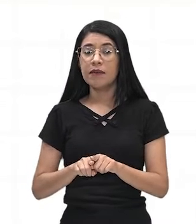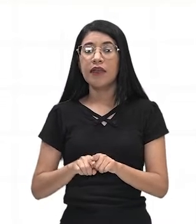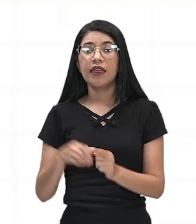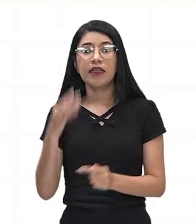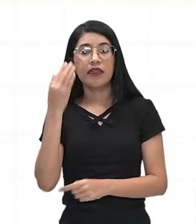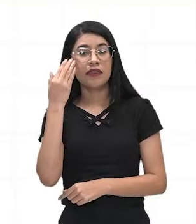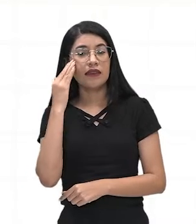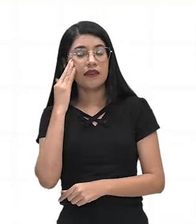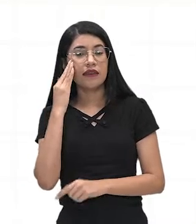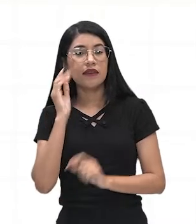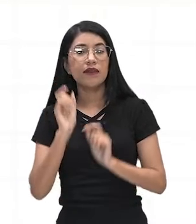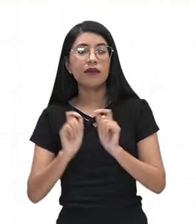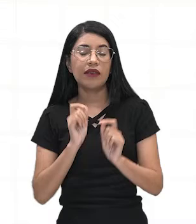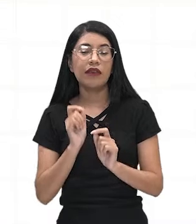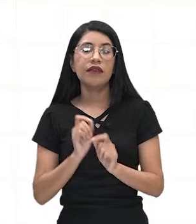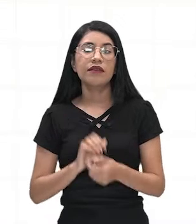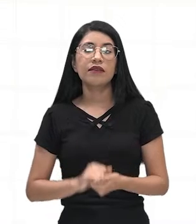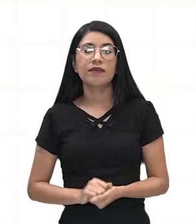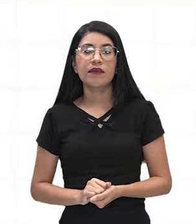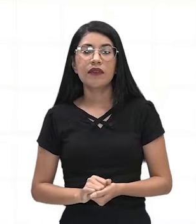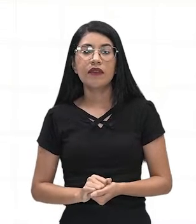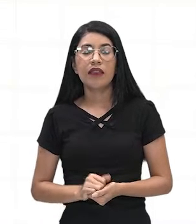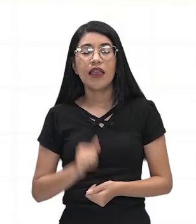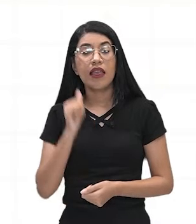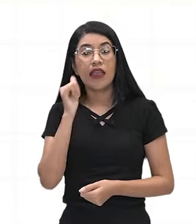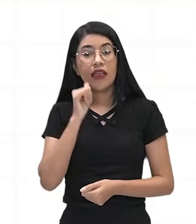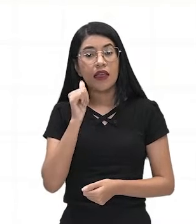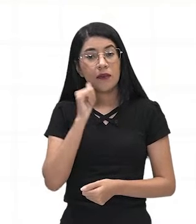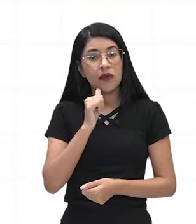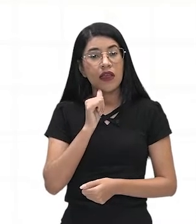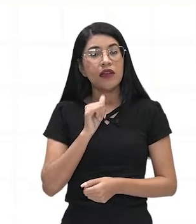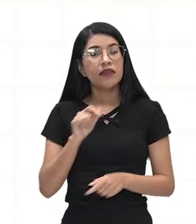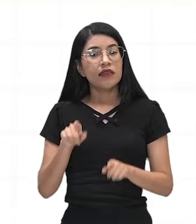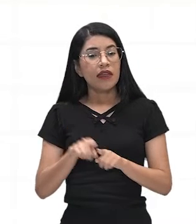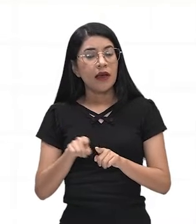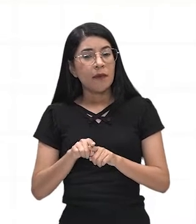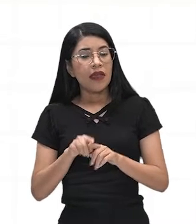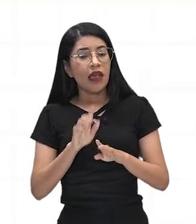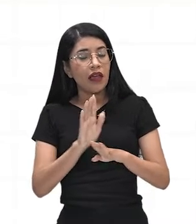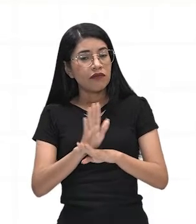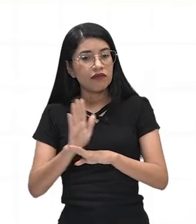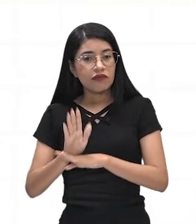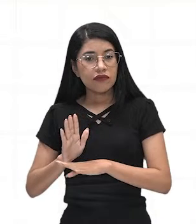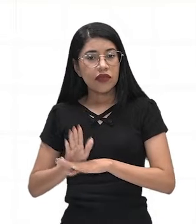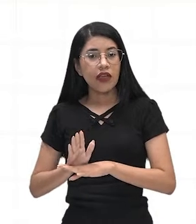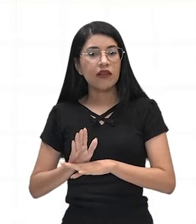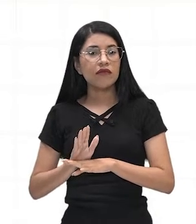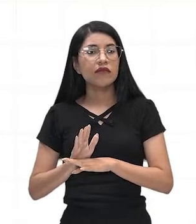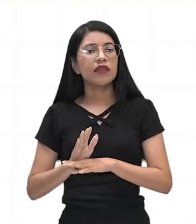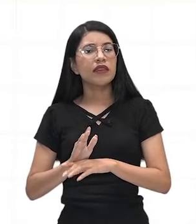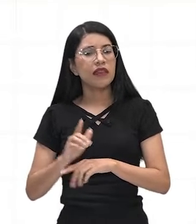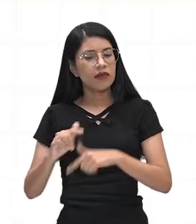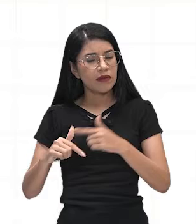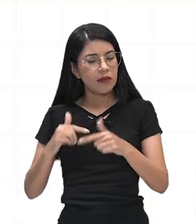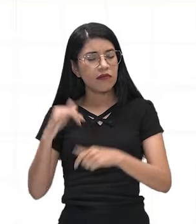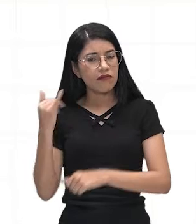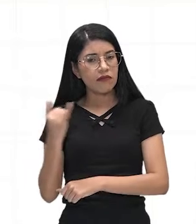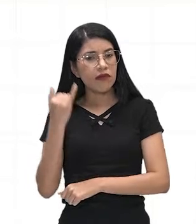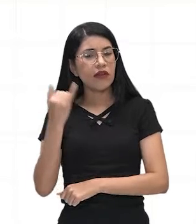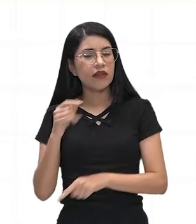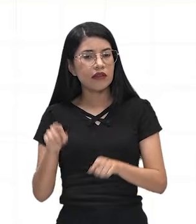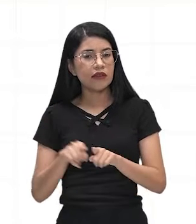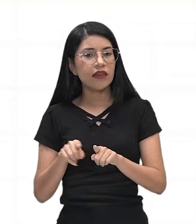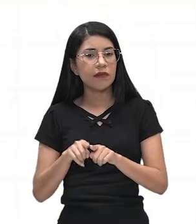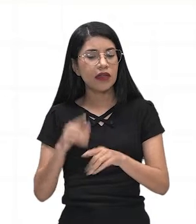entender que as mulheres também tiveram e deixaram uma contribuição muito importante. Porém, muitas